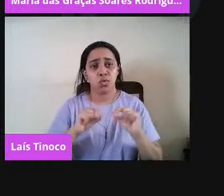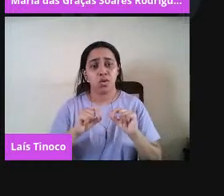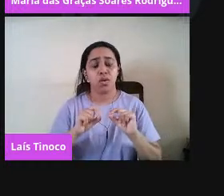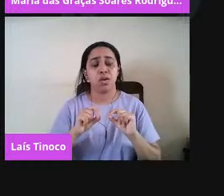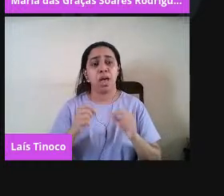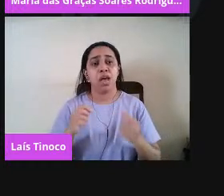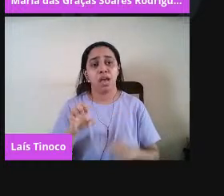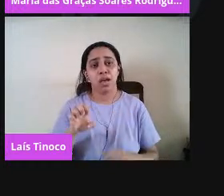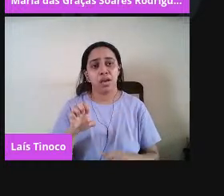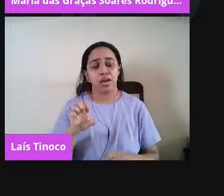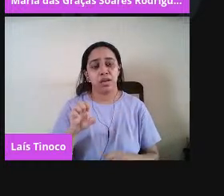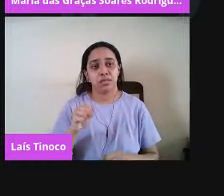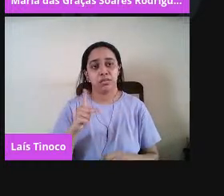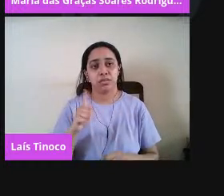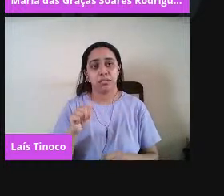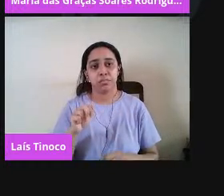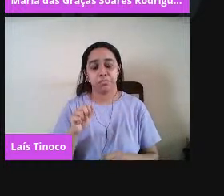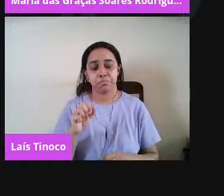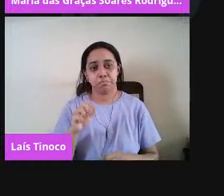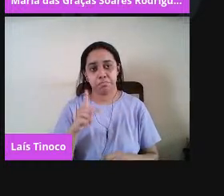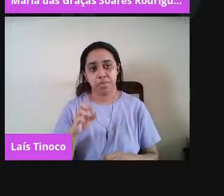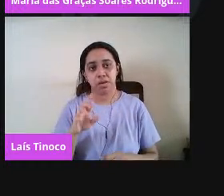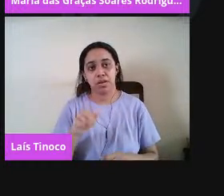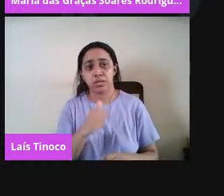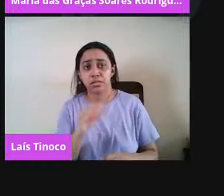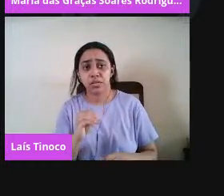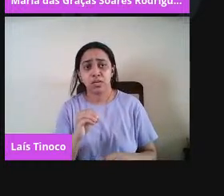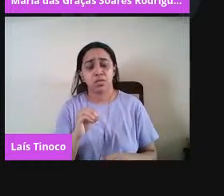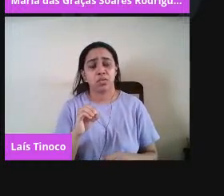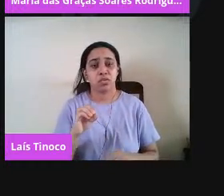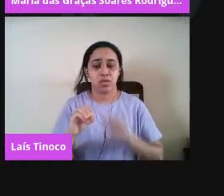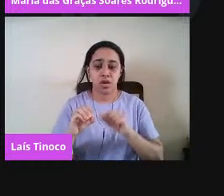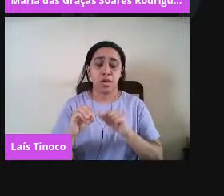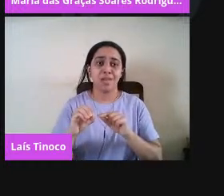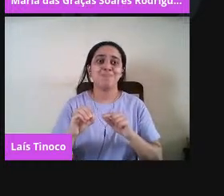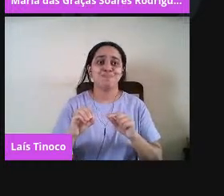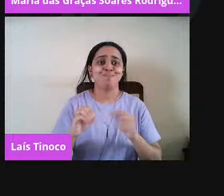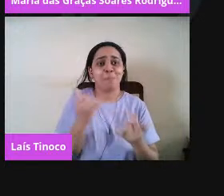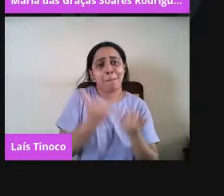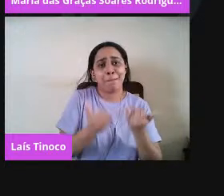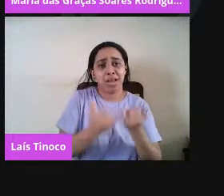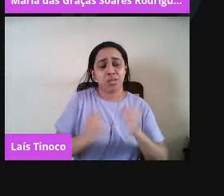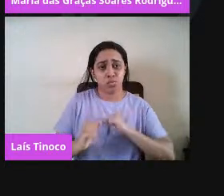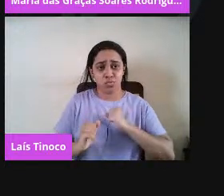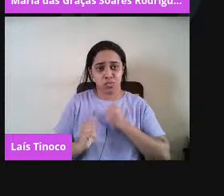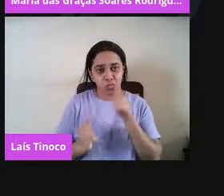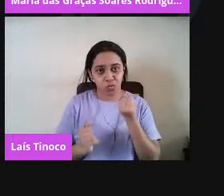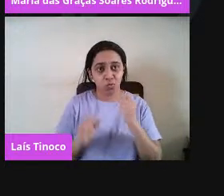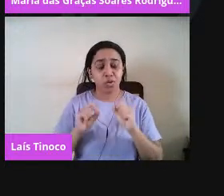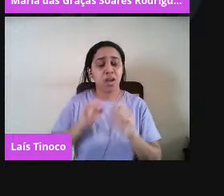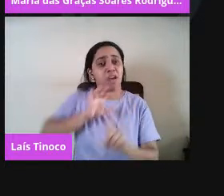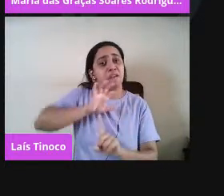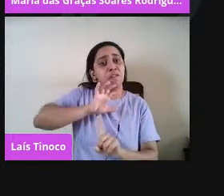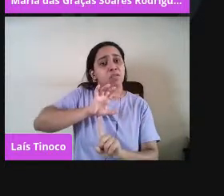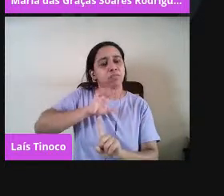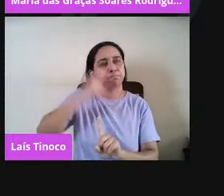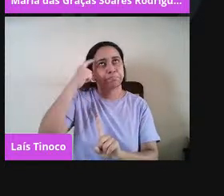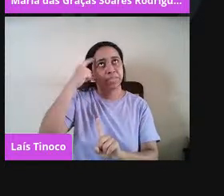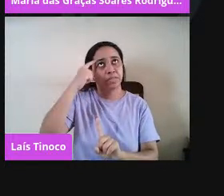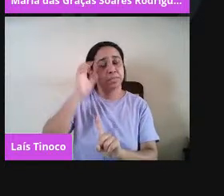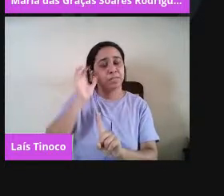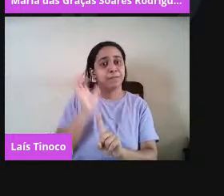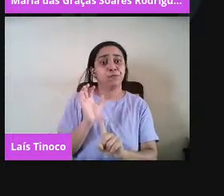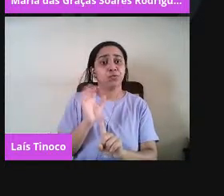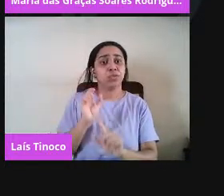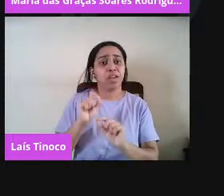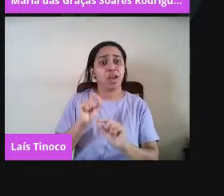responsável. Ao afirmar que a exasperação não está distante do ódio, permite a inferência de que o ódio é um sentimento,